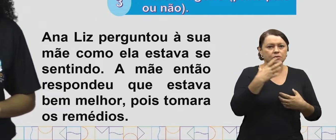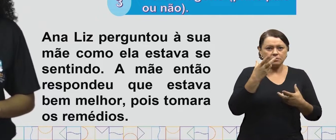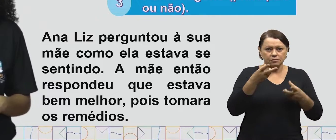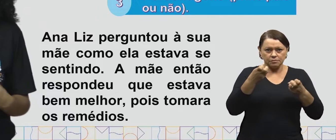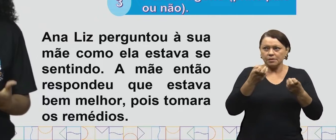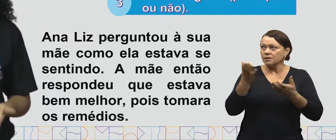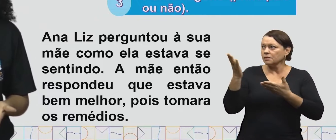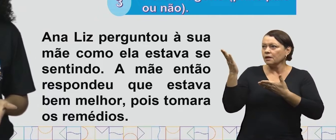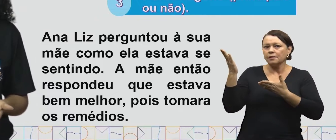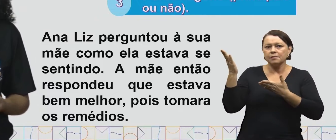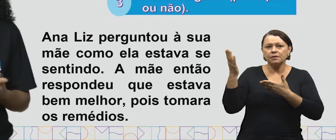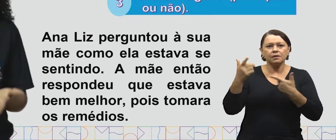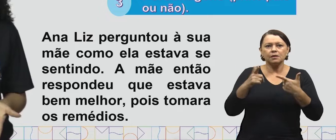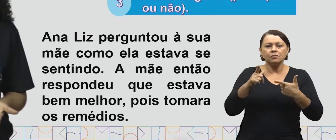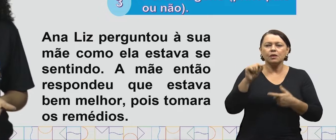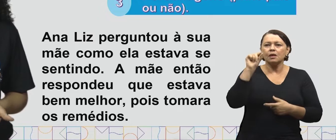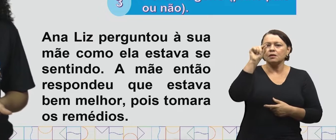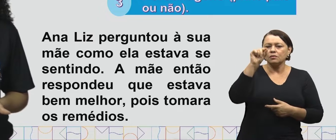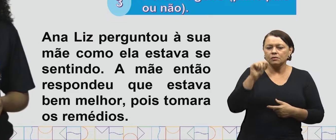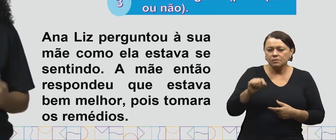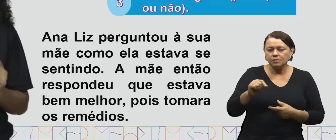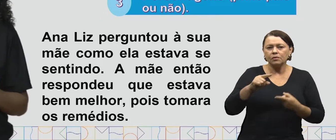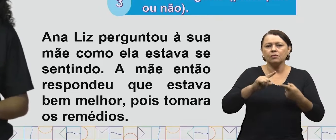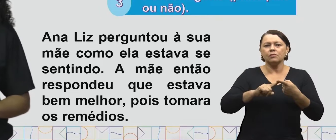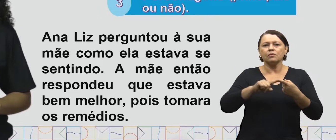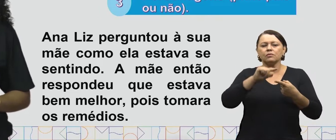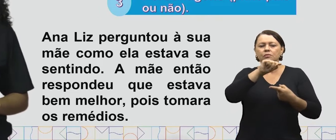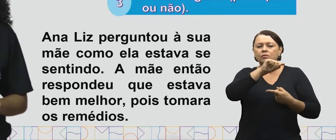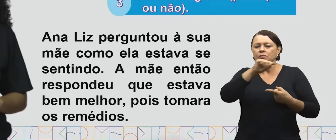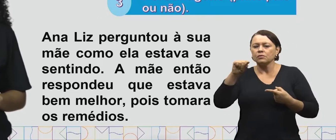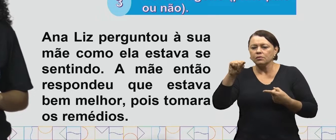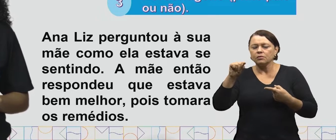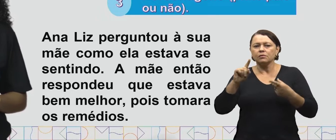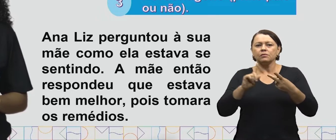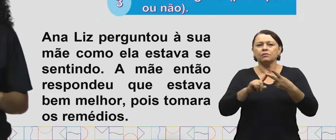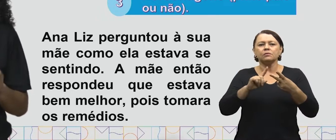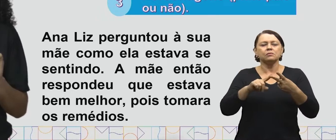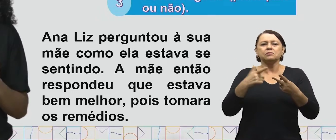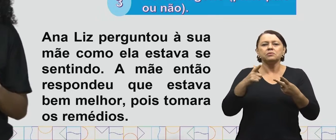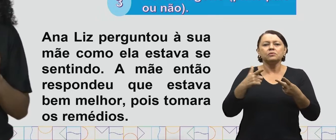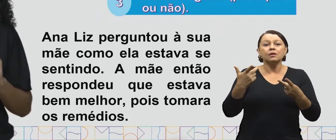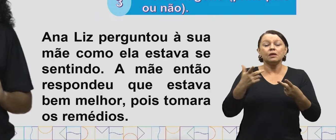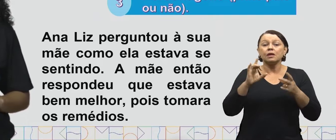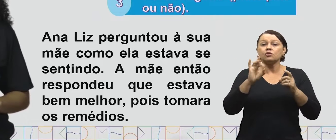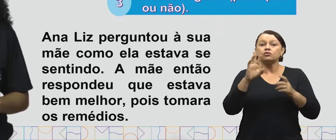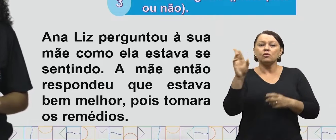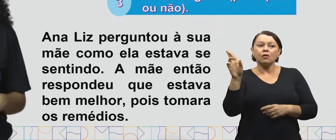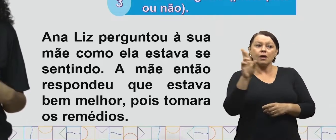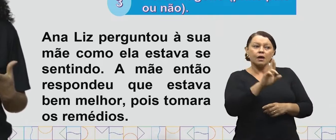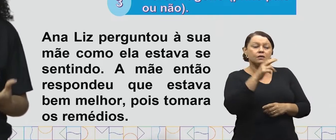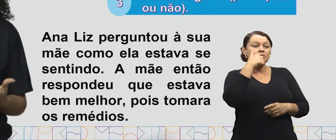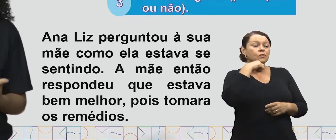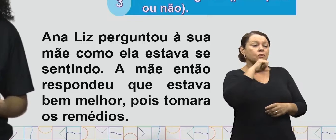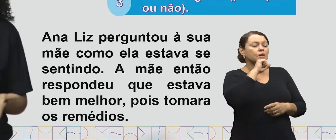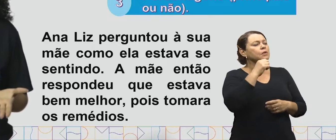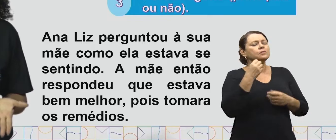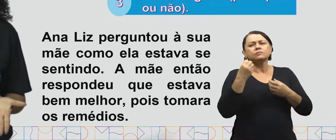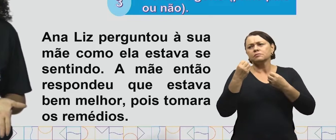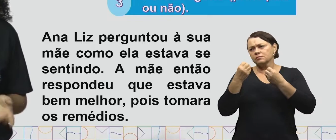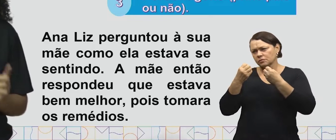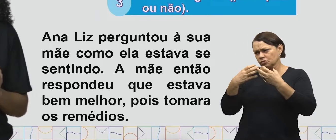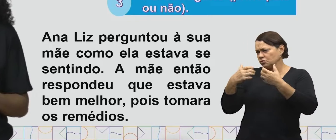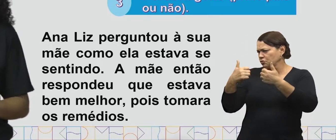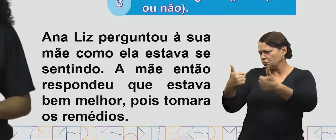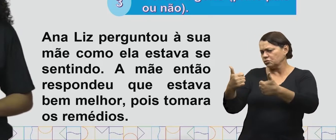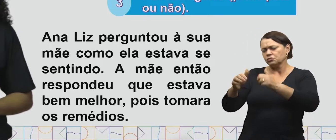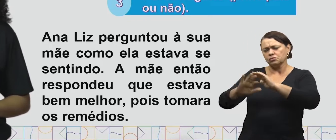2 pontos, não há aspas e não há travessão. Apenas a fala de Annalise e a resposta de sua mãe, que disse estar bem